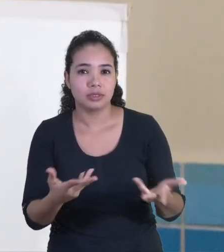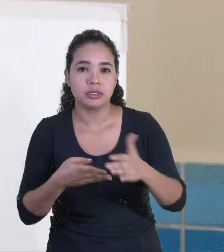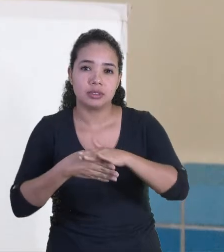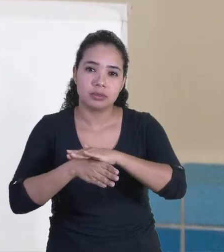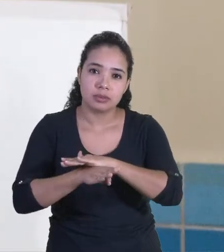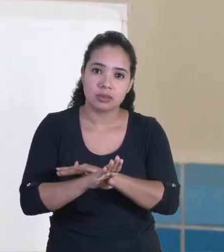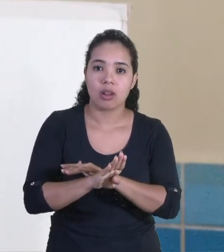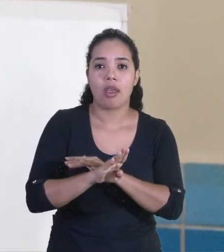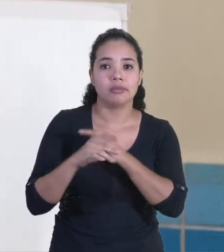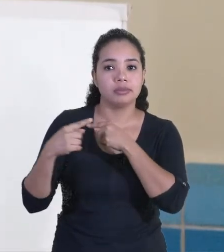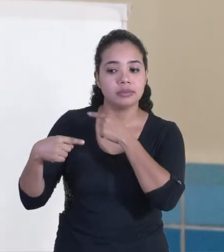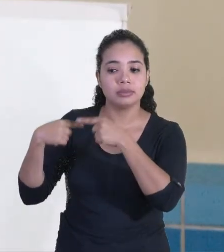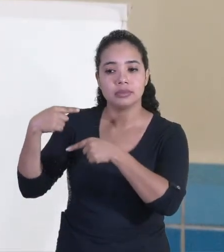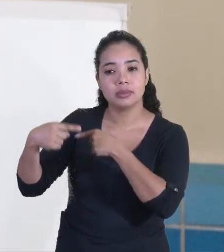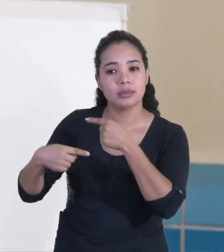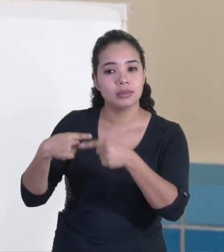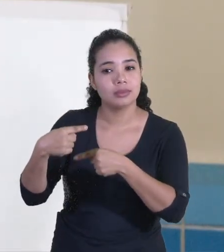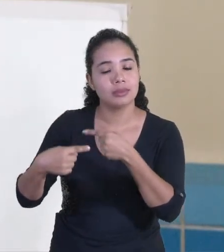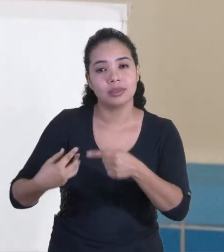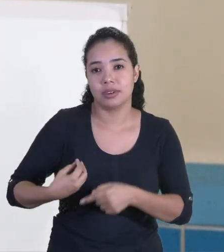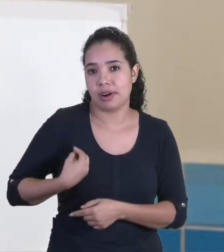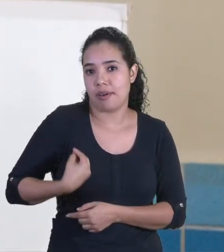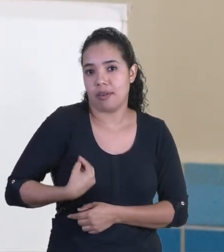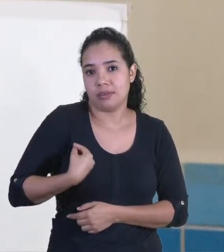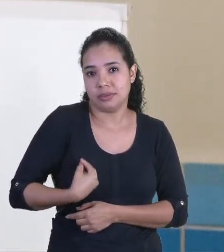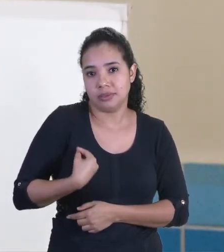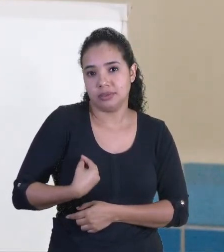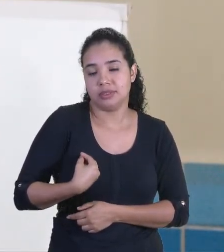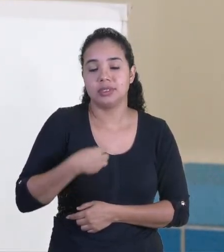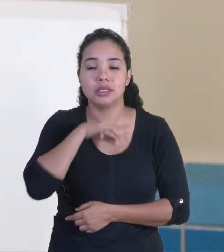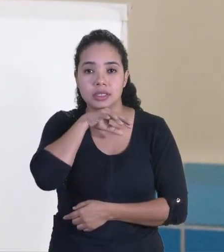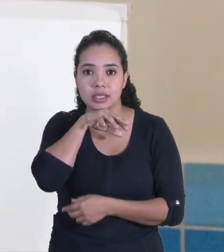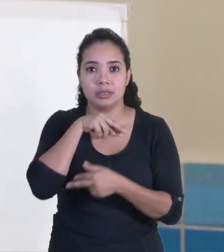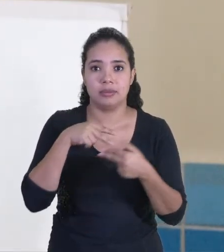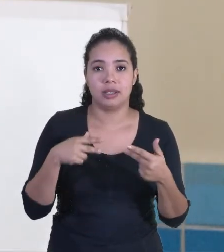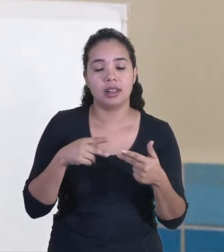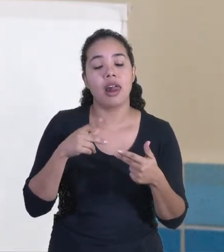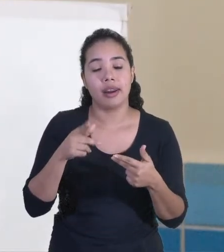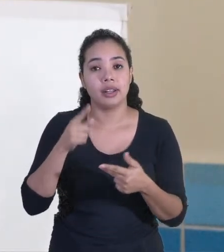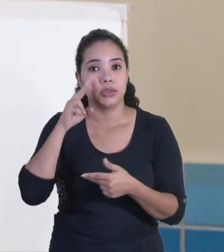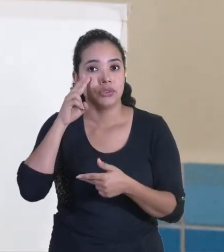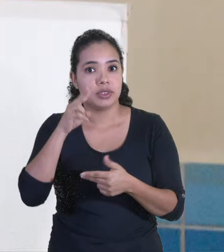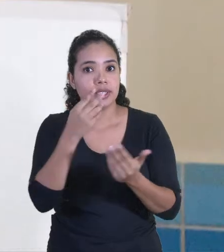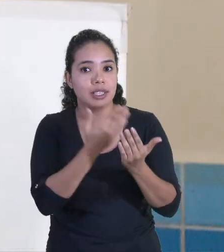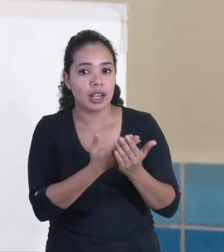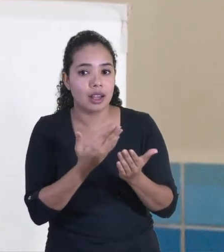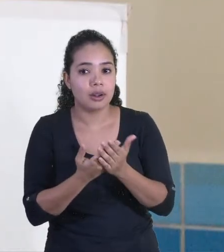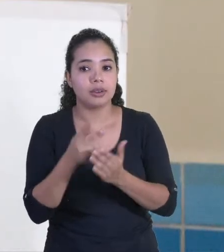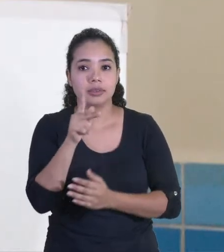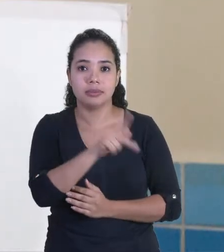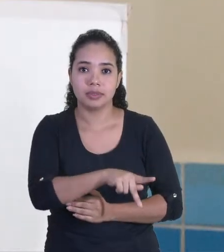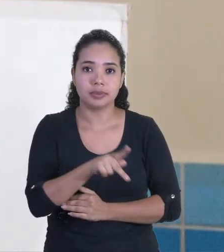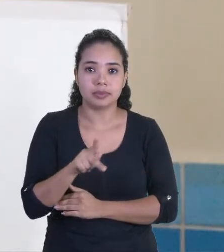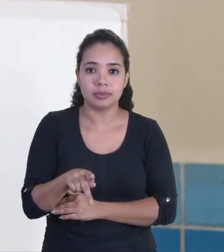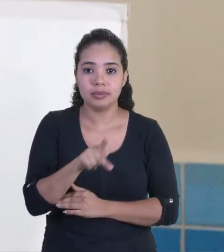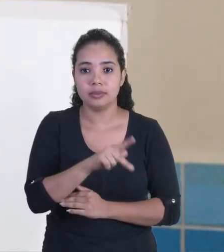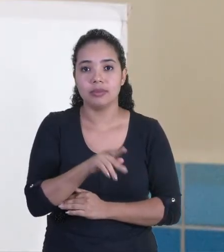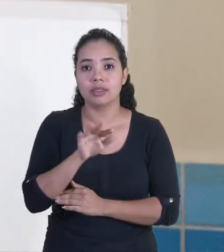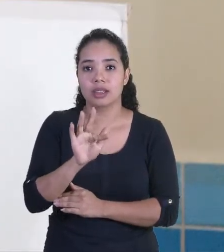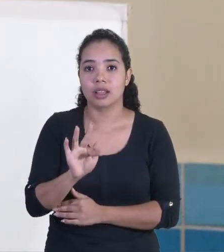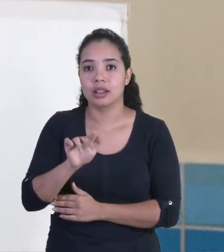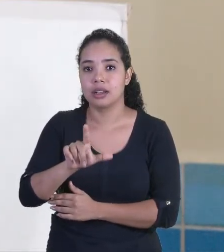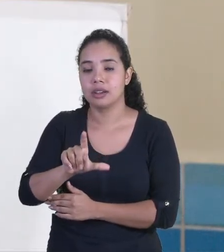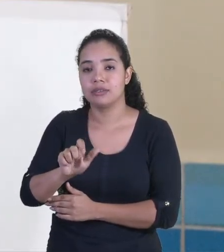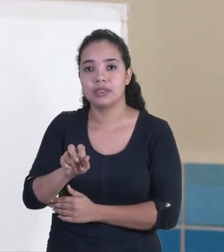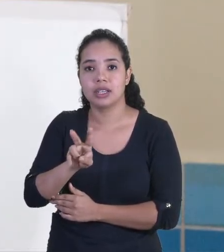durante o ciclo da vida de certos animais. Eu assisti na aula da professora Flaviane